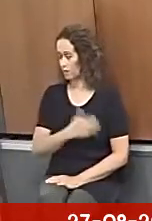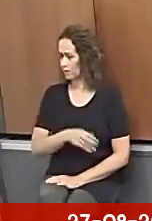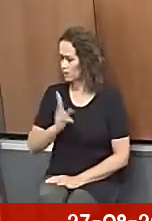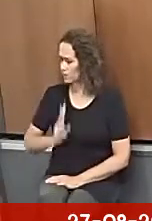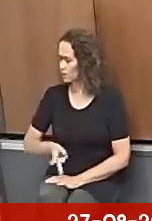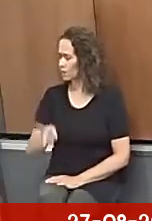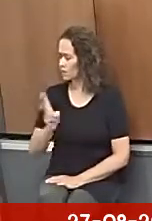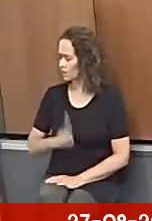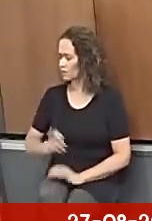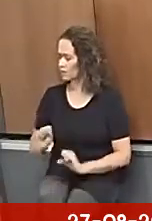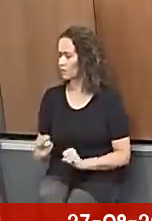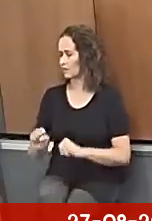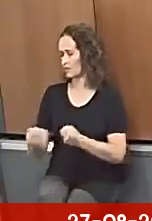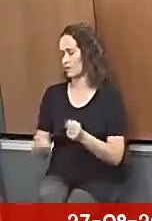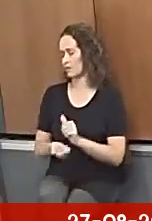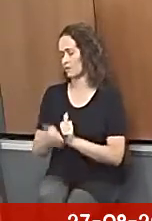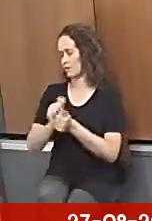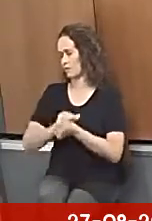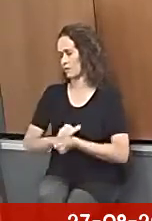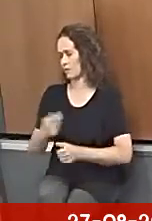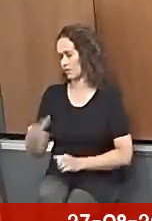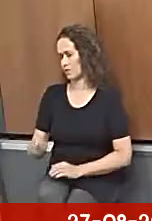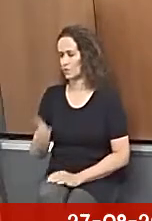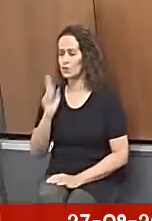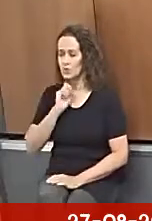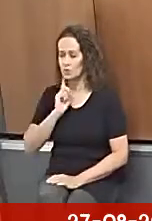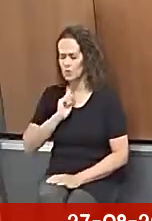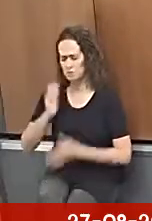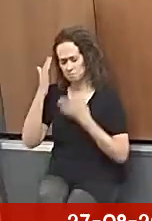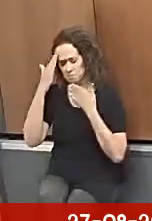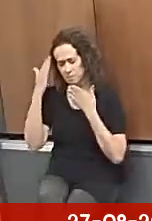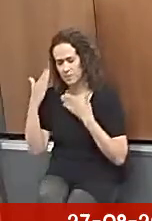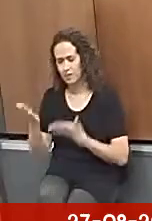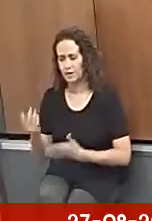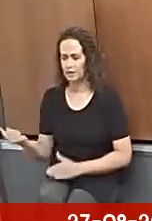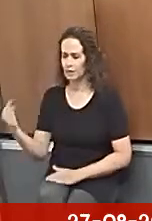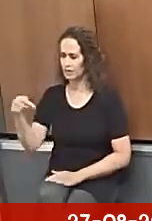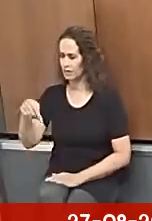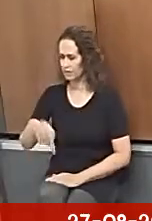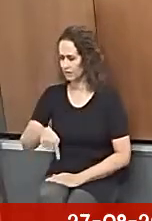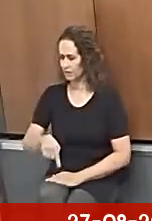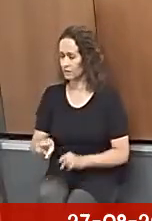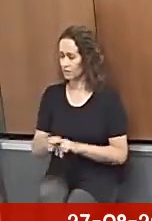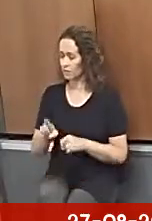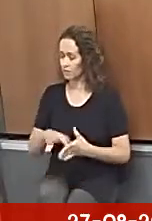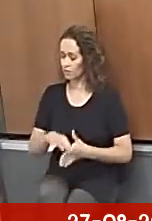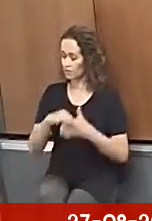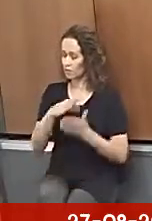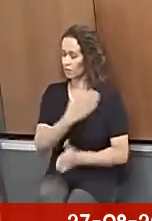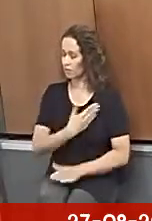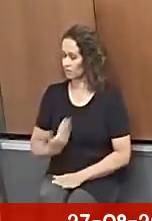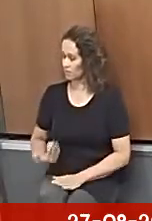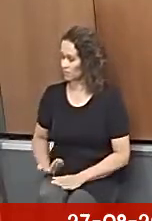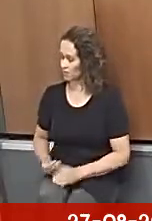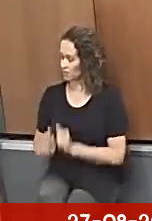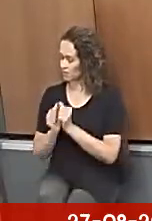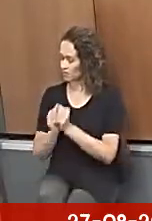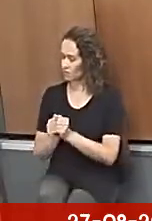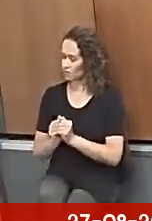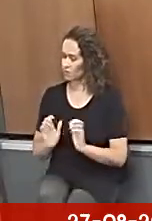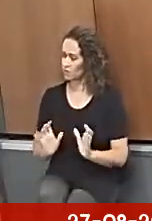esporte mineiro então obrigado pela presença e no muito nos honra ter o nosso líder de governo aqui na comissão